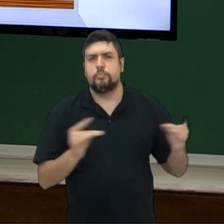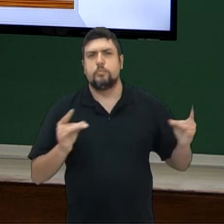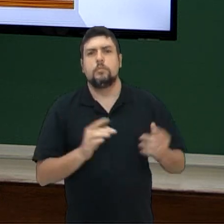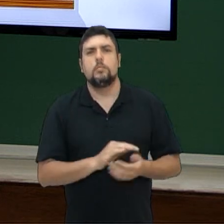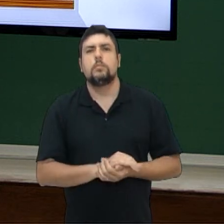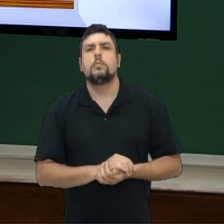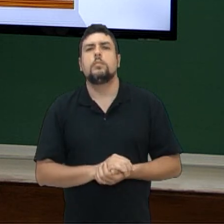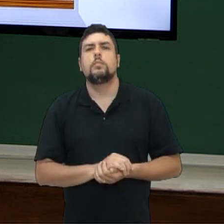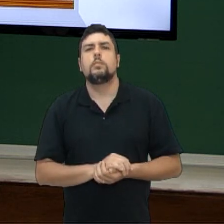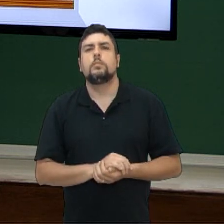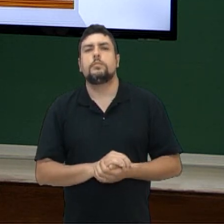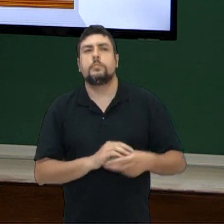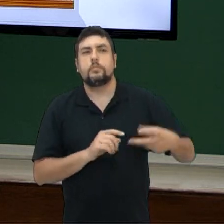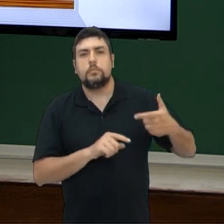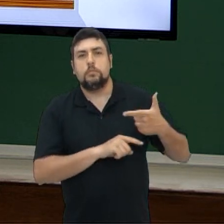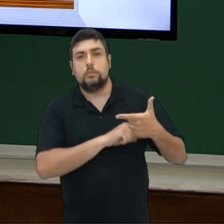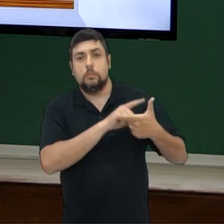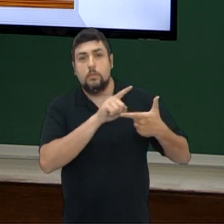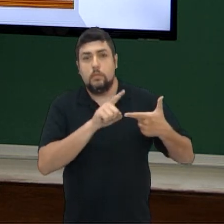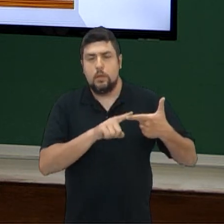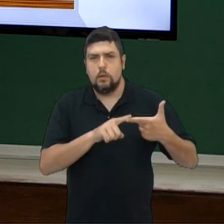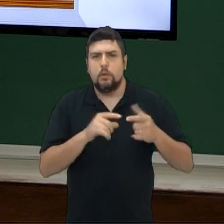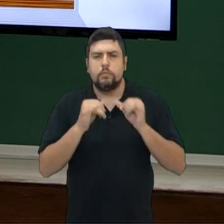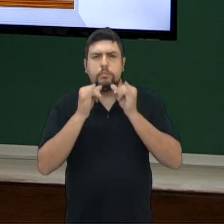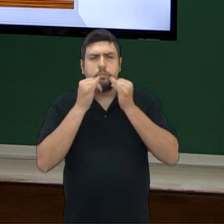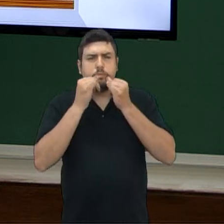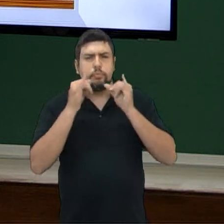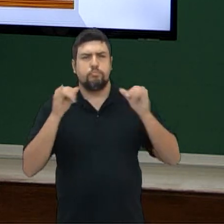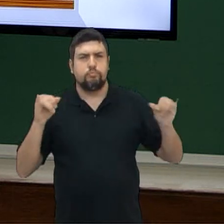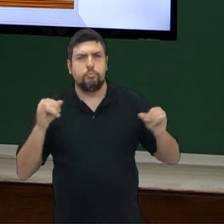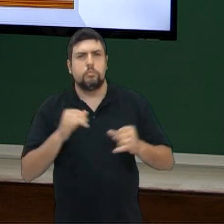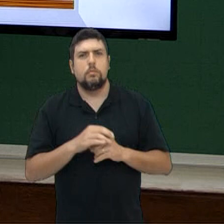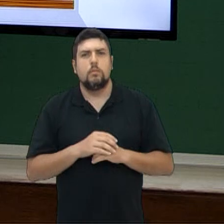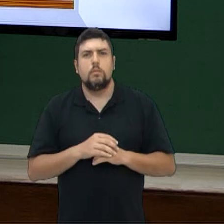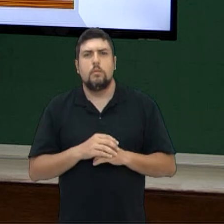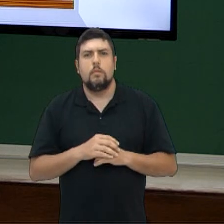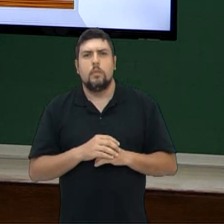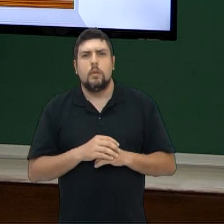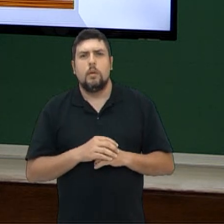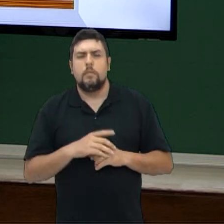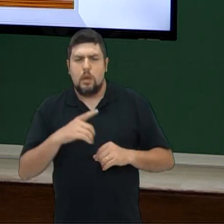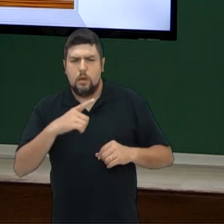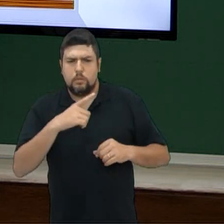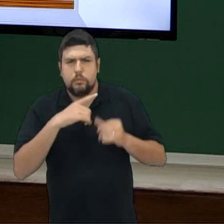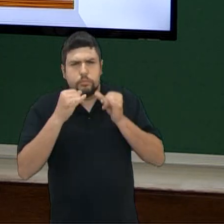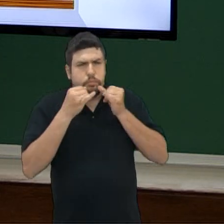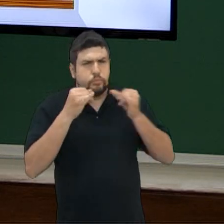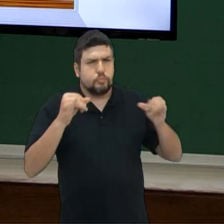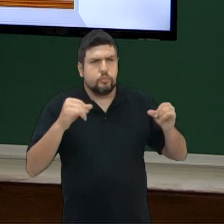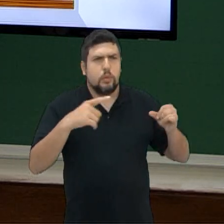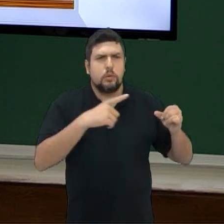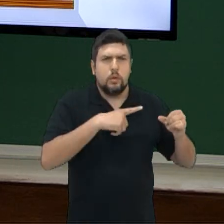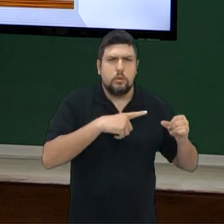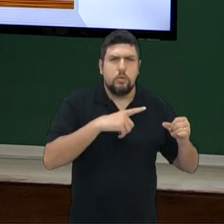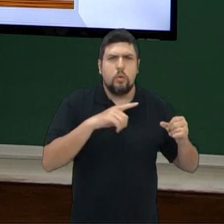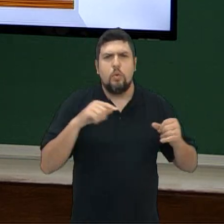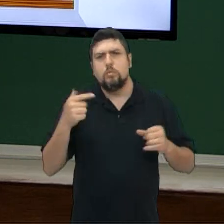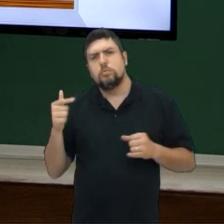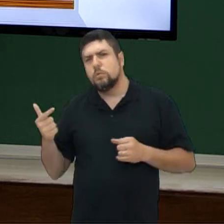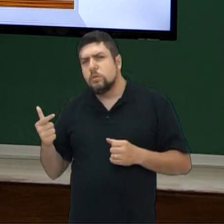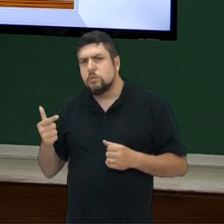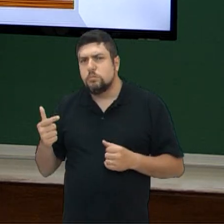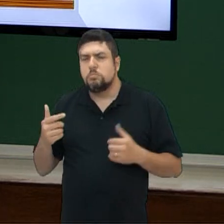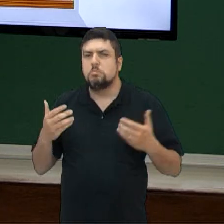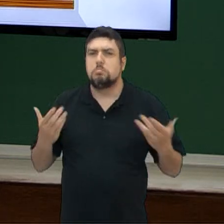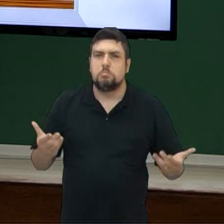Outra propriedade, nós temos também a corrente elétrica. Eles conduzem ou não corrente elétrica, galera? Na sua